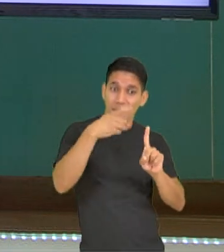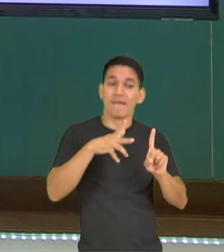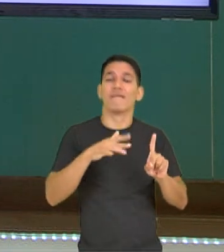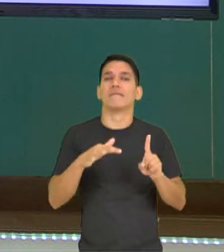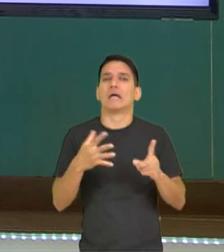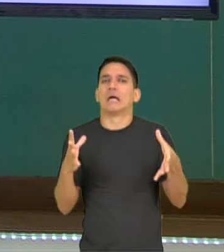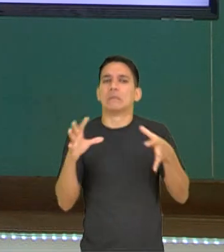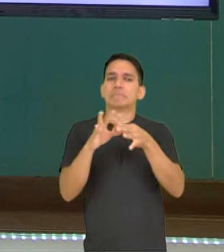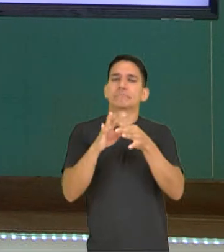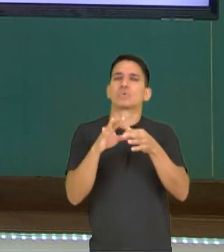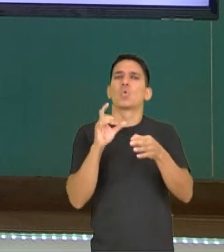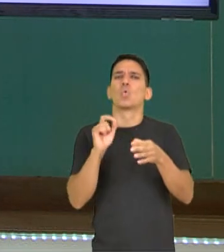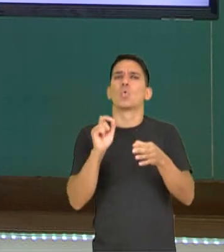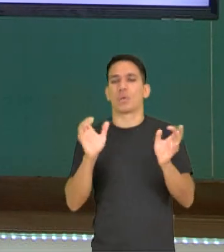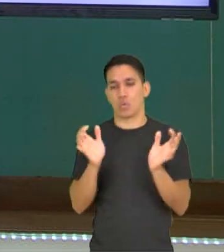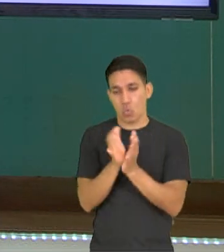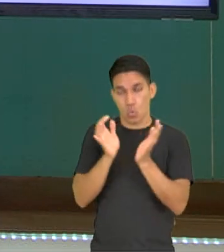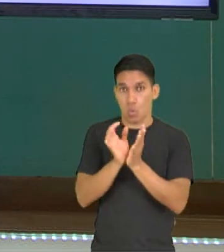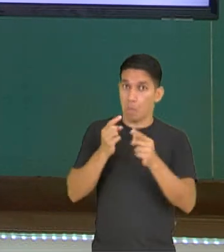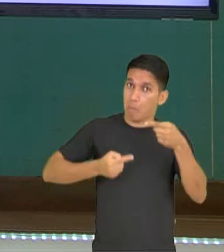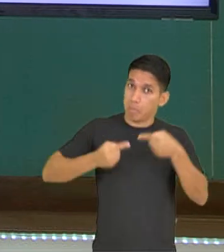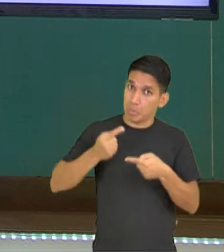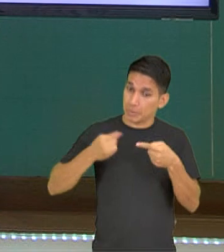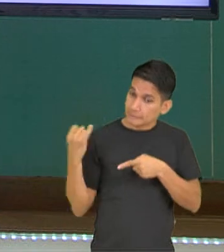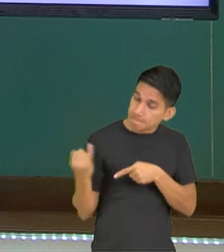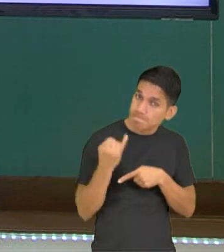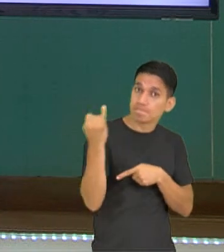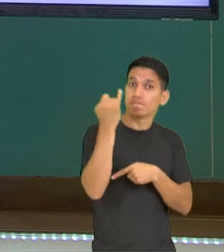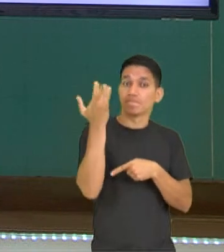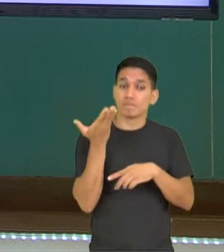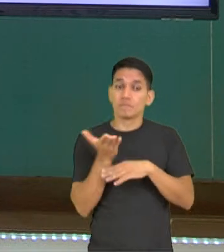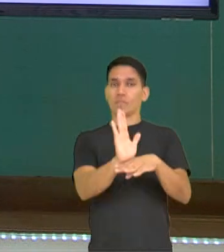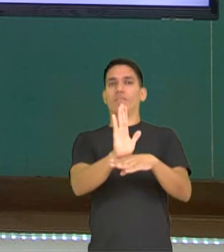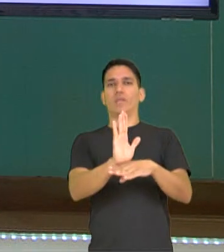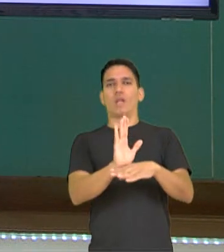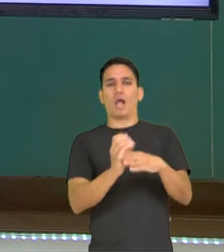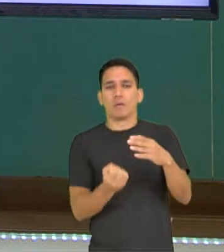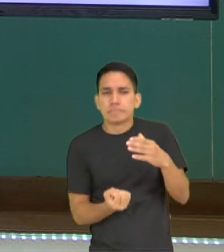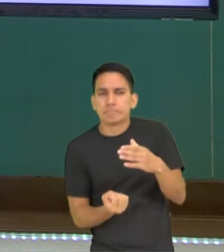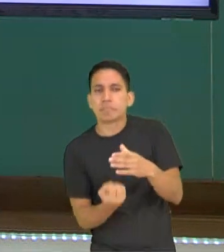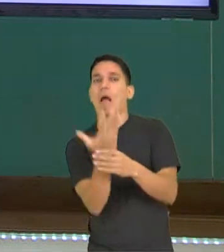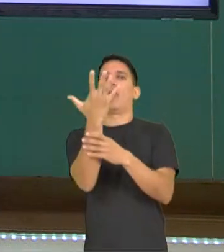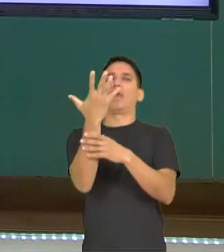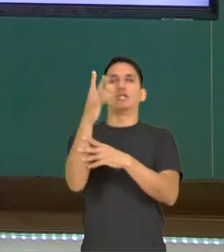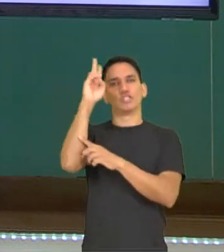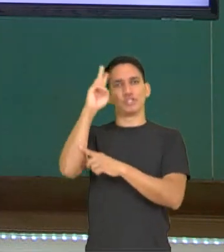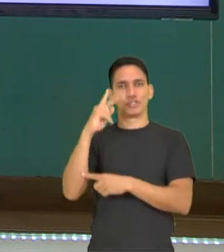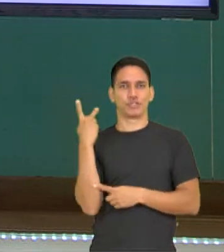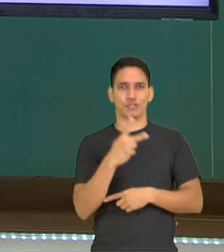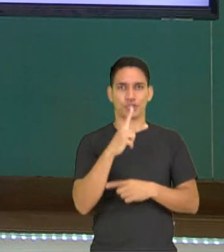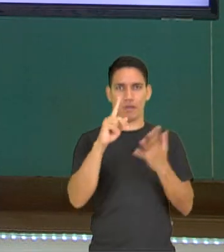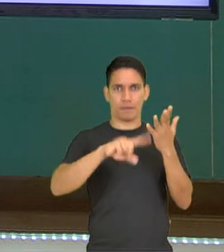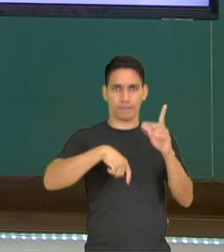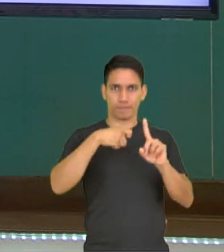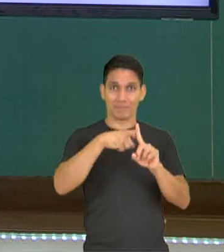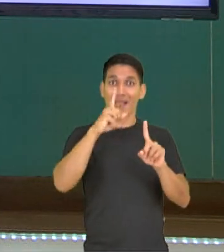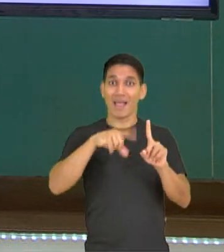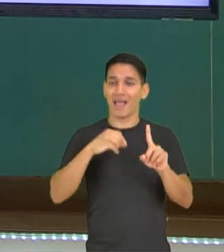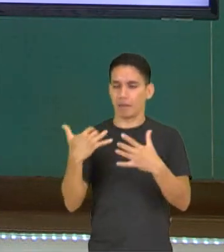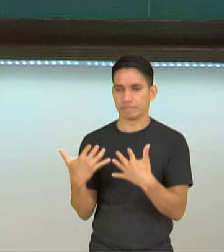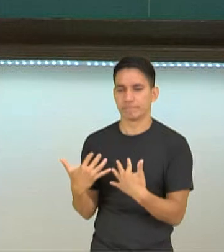bastante político, bastante importante na construção da história da Inglaterra, que é o